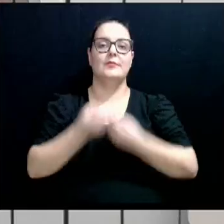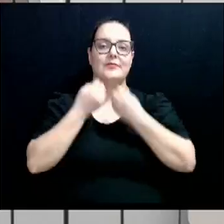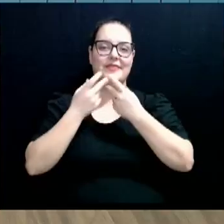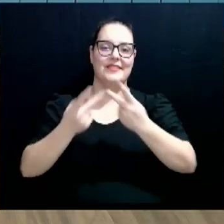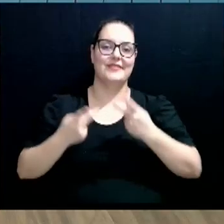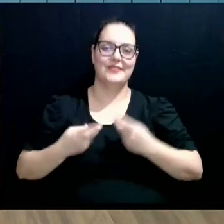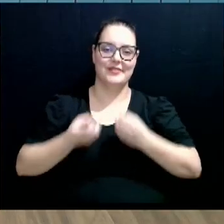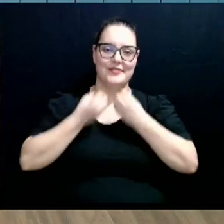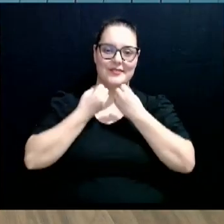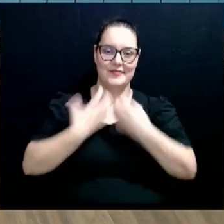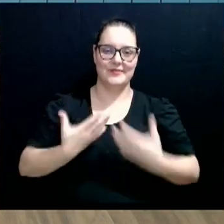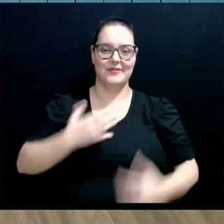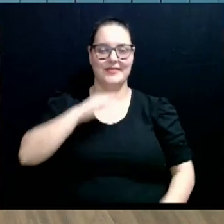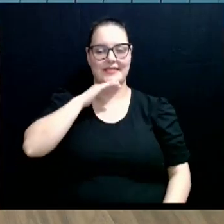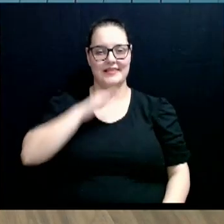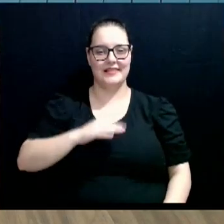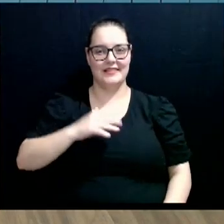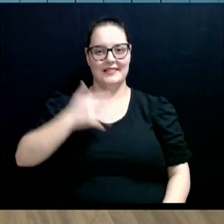Rafa.